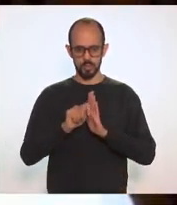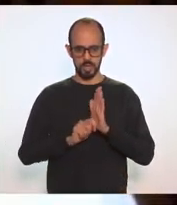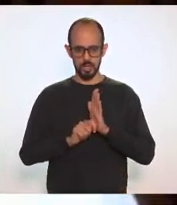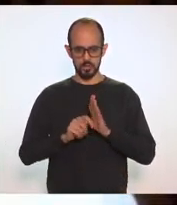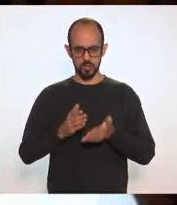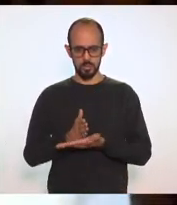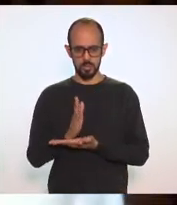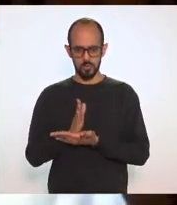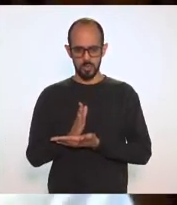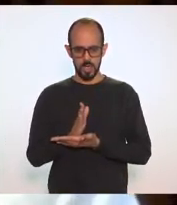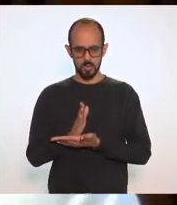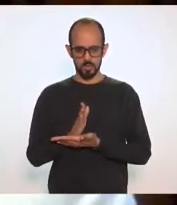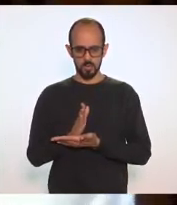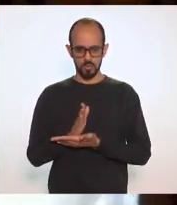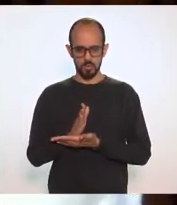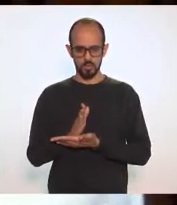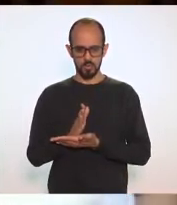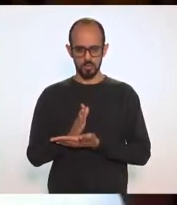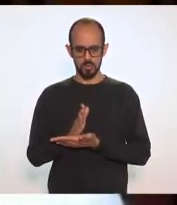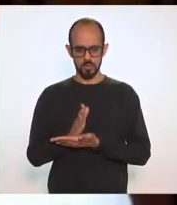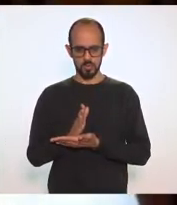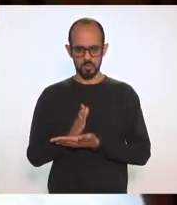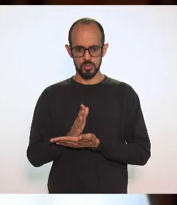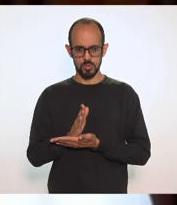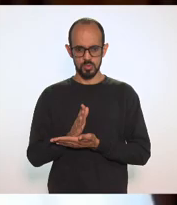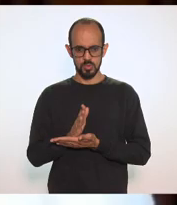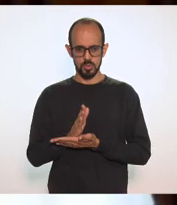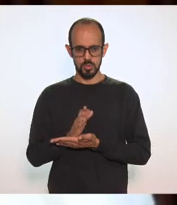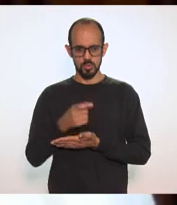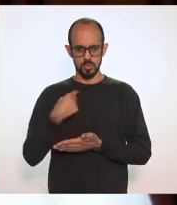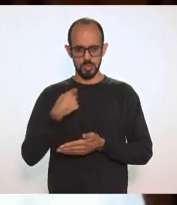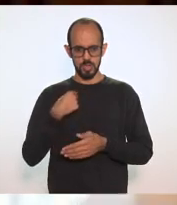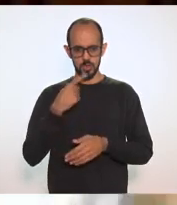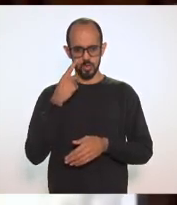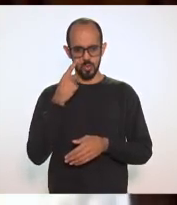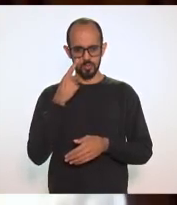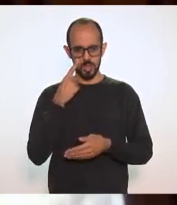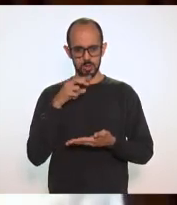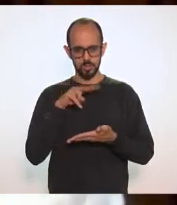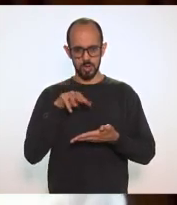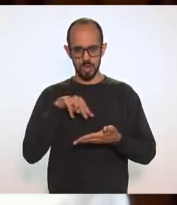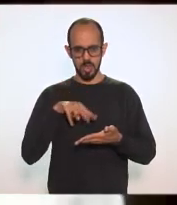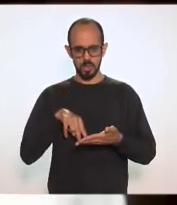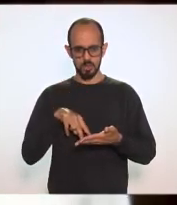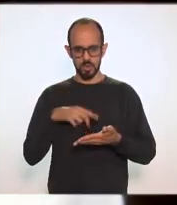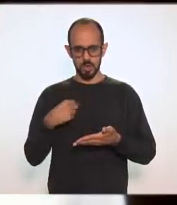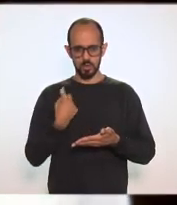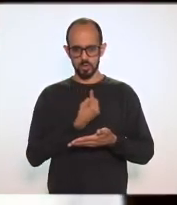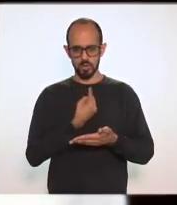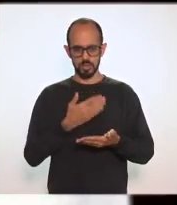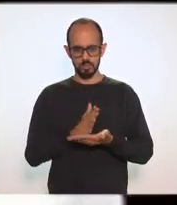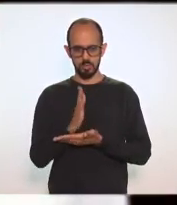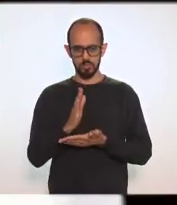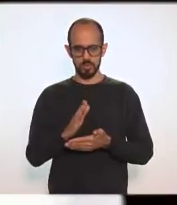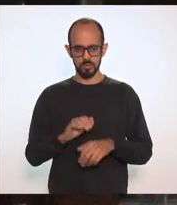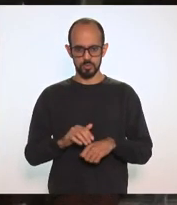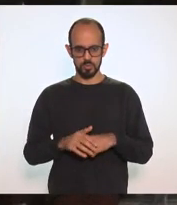aqui não. Era o texto aprovado. O texto que eu estou lendo aqui era o texto que nós aprovamos. O texto que eu combinei com Vossa